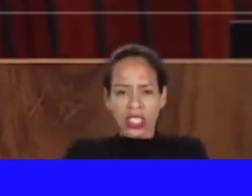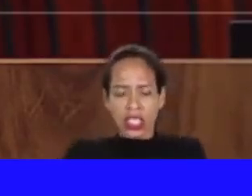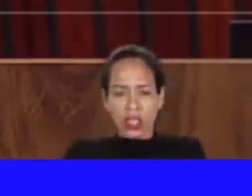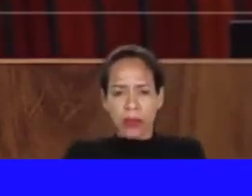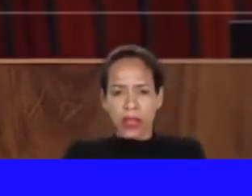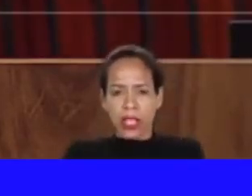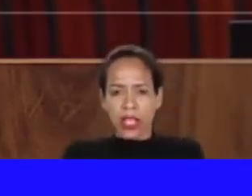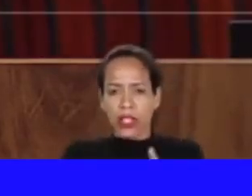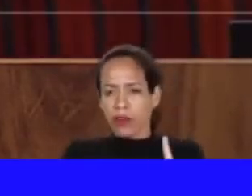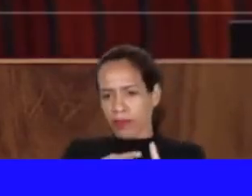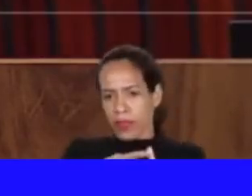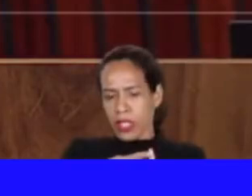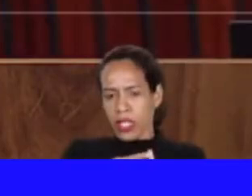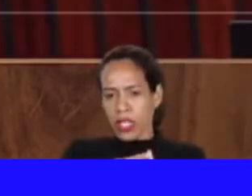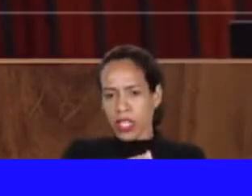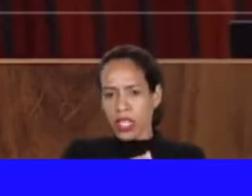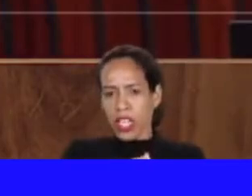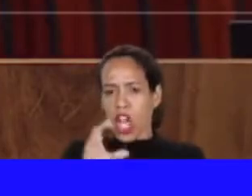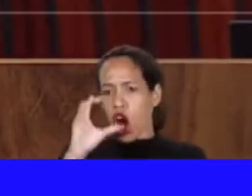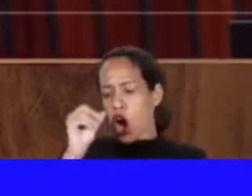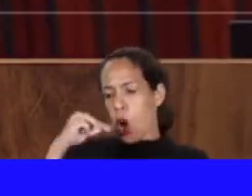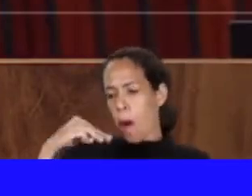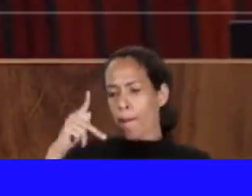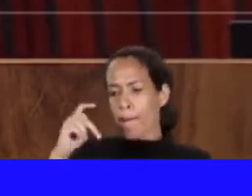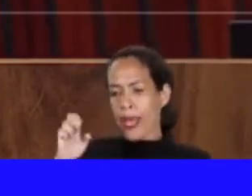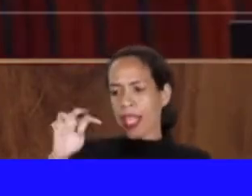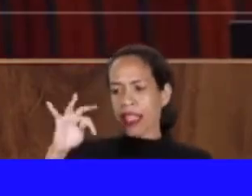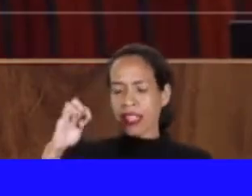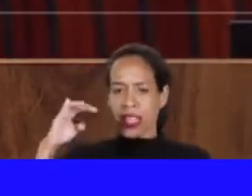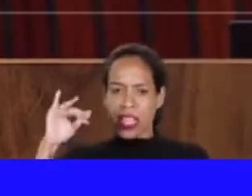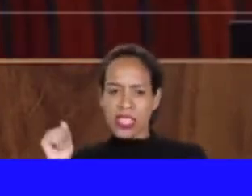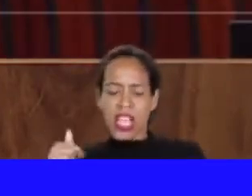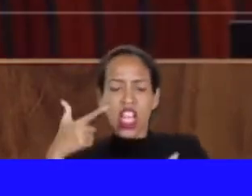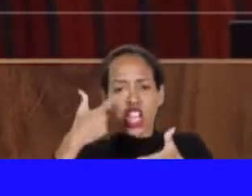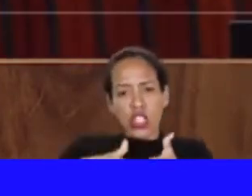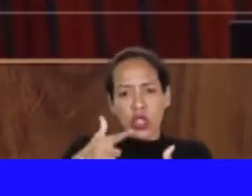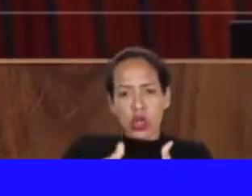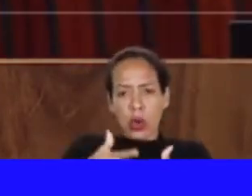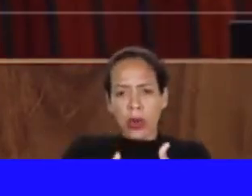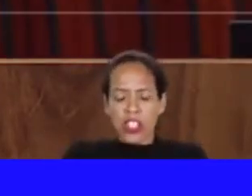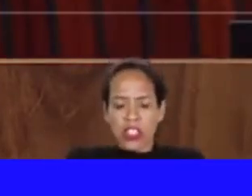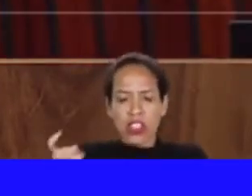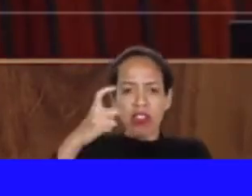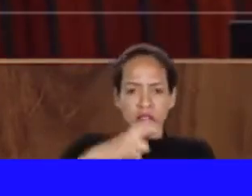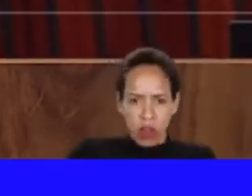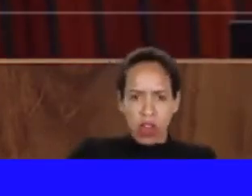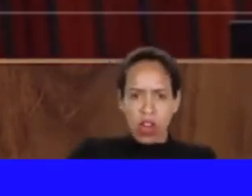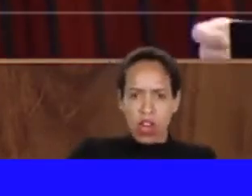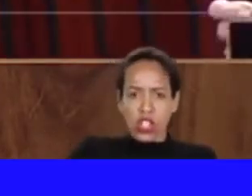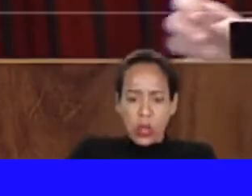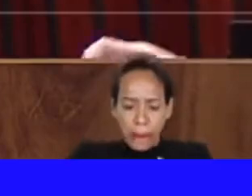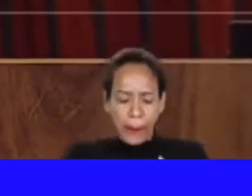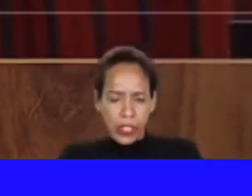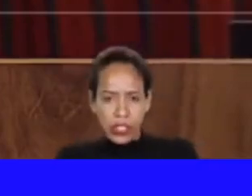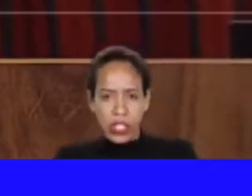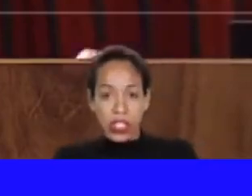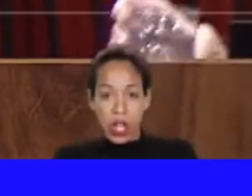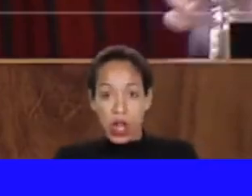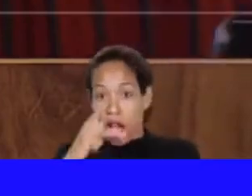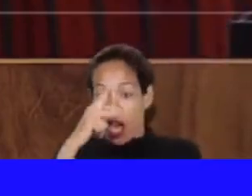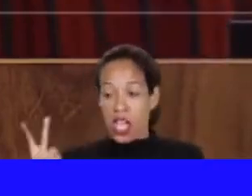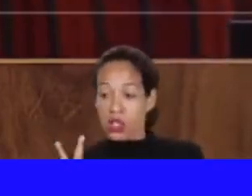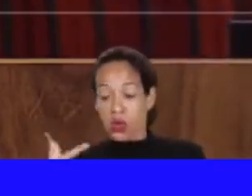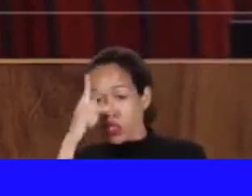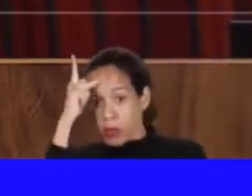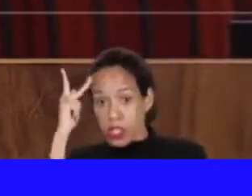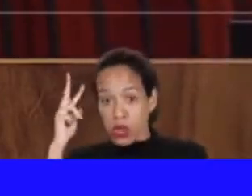São elas a prioridade de competência e a prejudicial de redebitação da demanda. Os investigados alegam